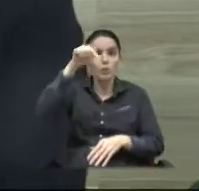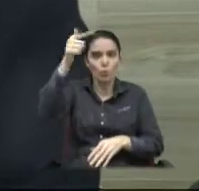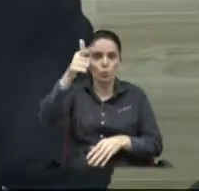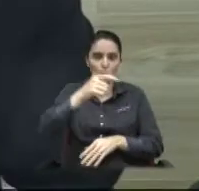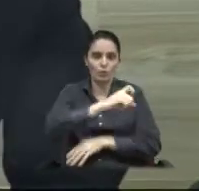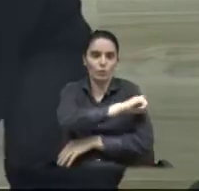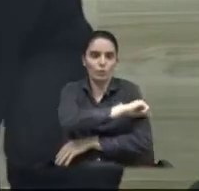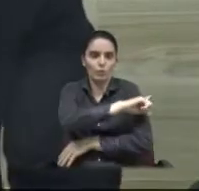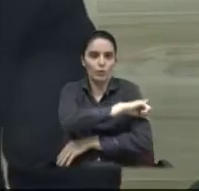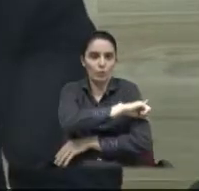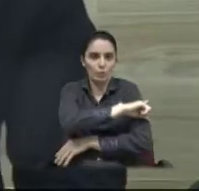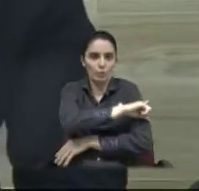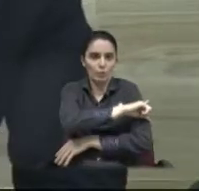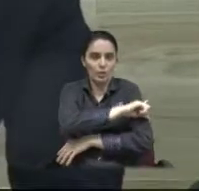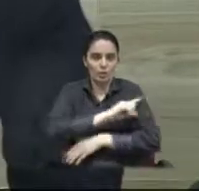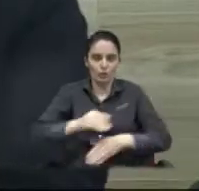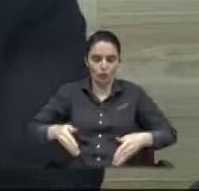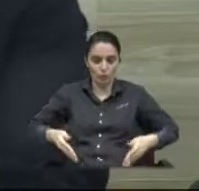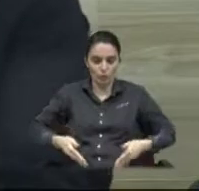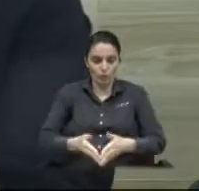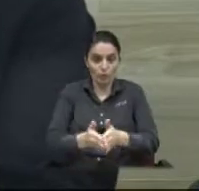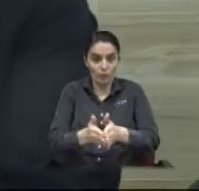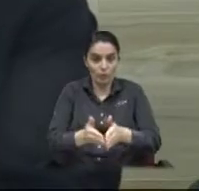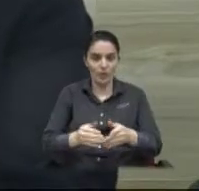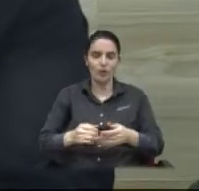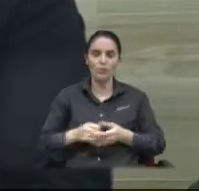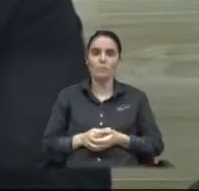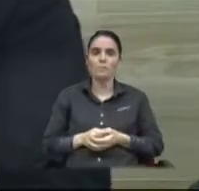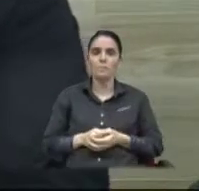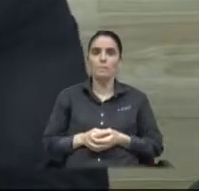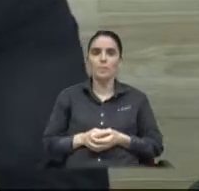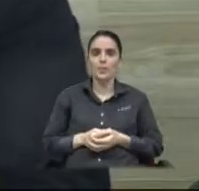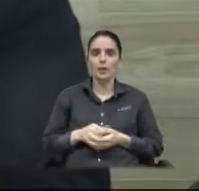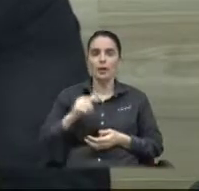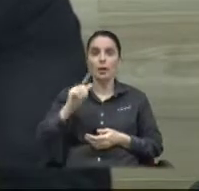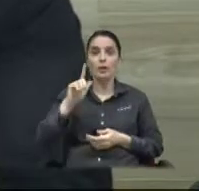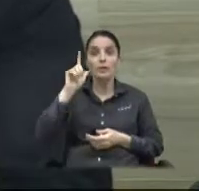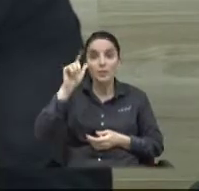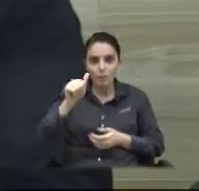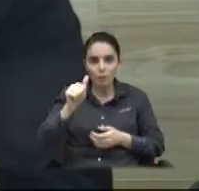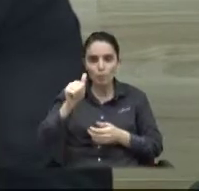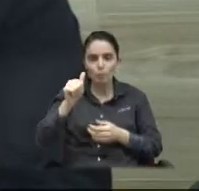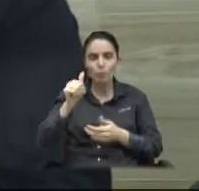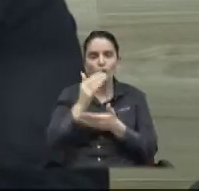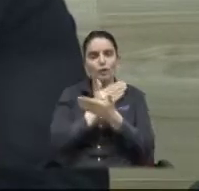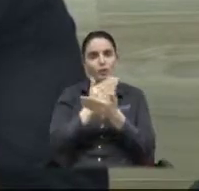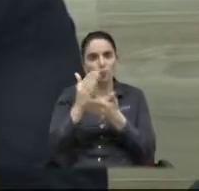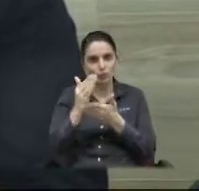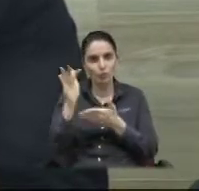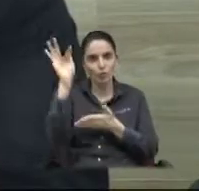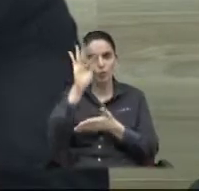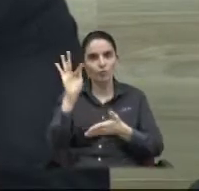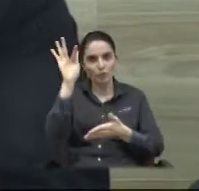em 1991 a 94, ele conseguiu ingressar na Faculdade de Medicina,